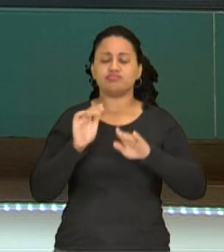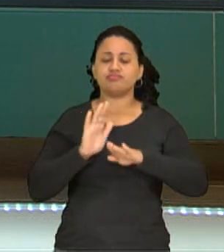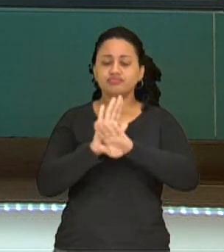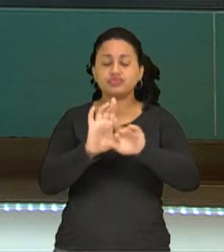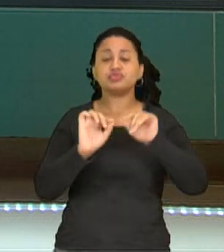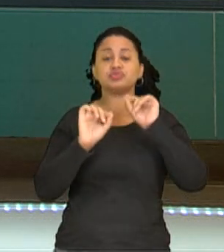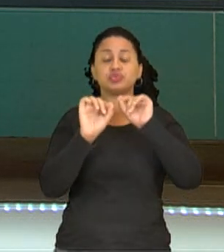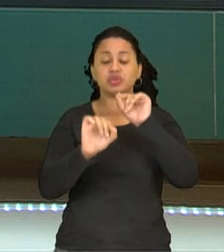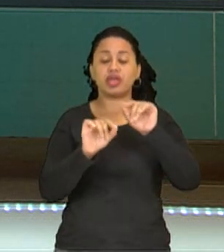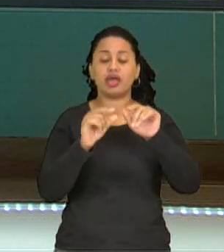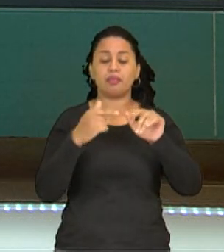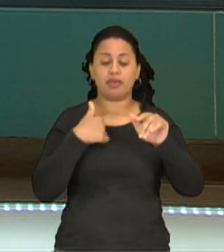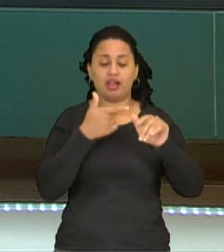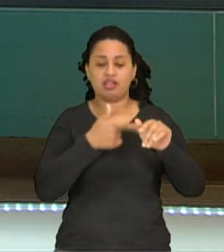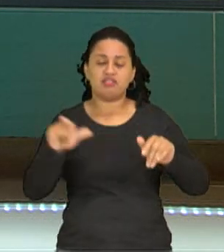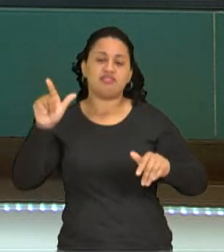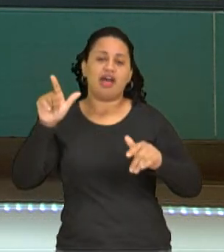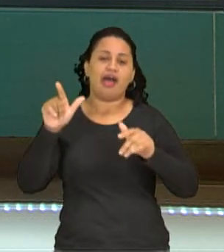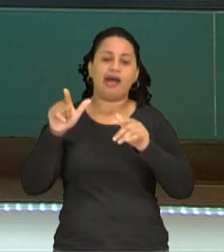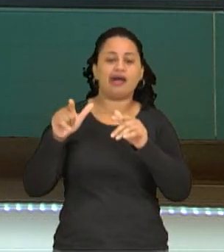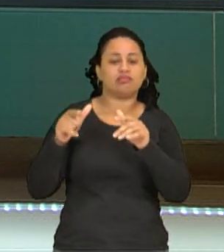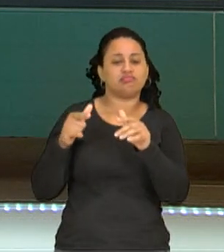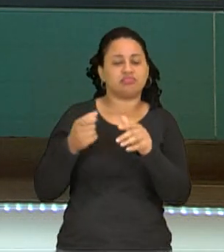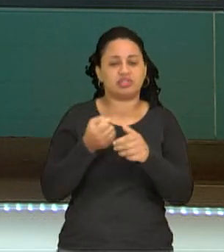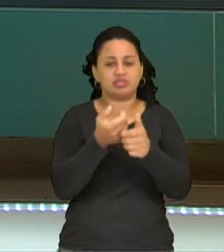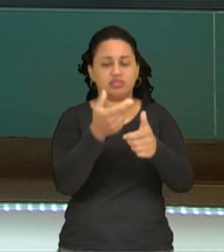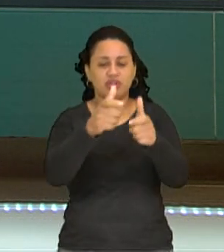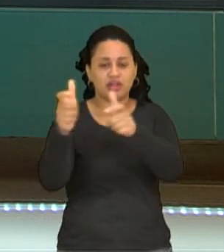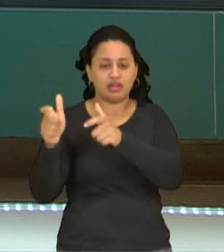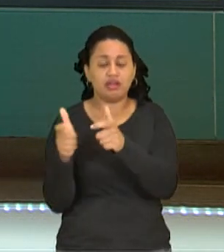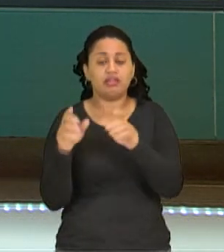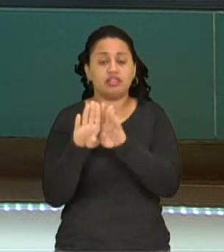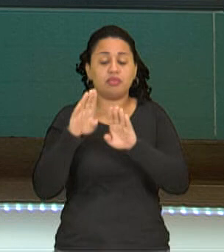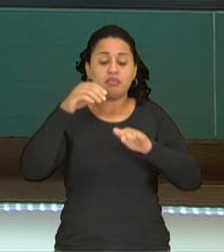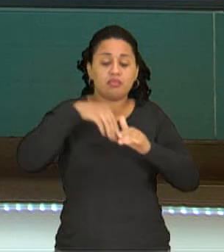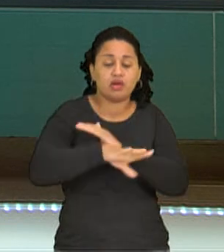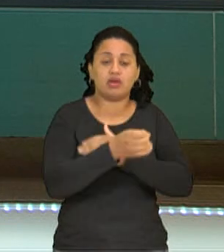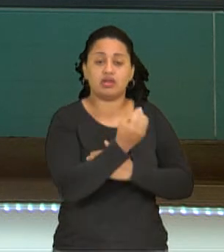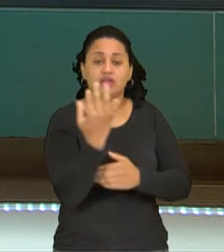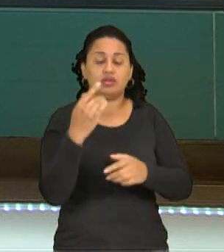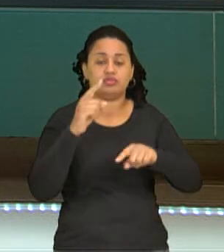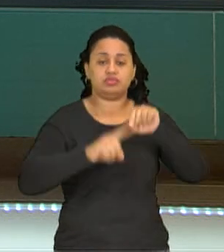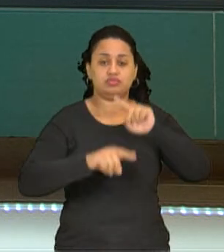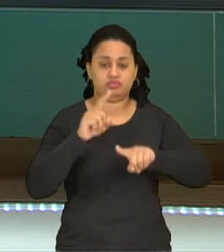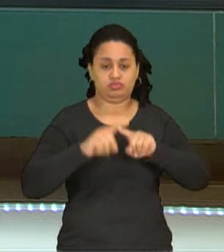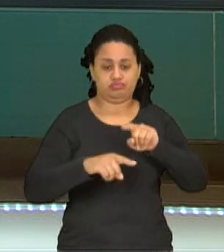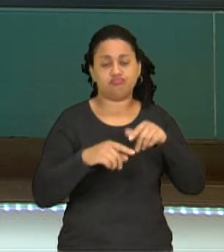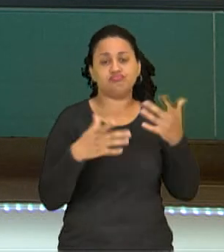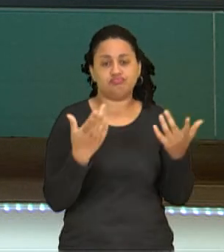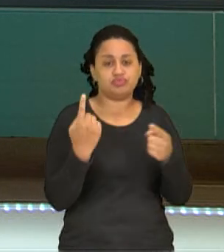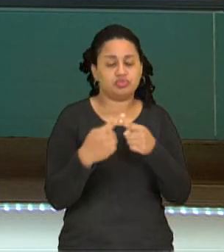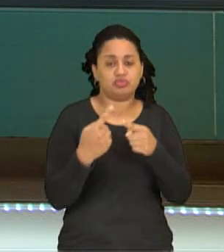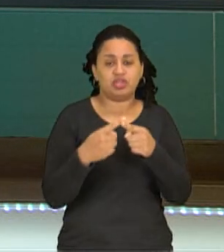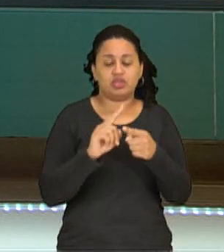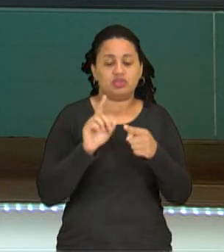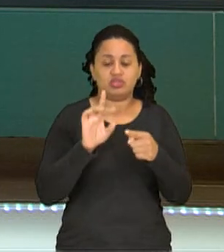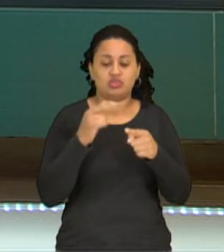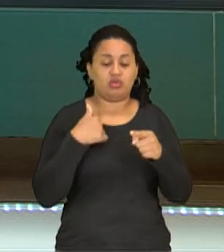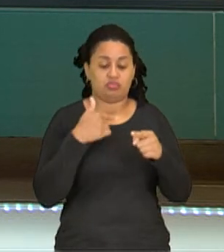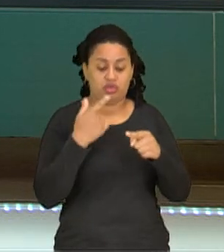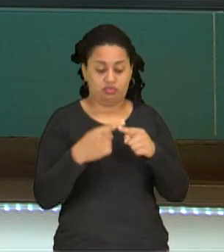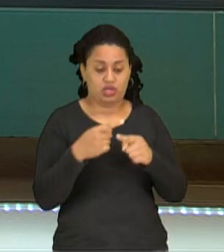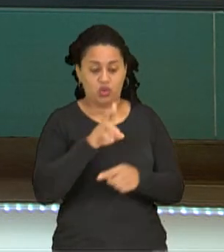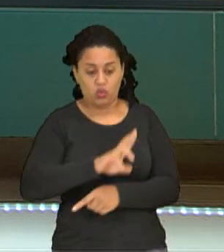na questão do transporte e também na armazenagem de vários produtos, porque além do aspecto útil,